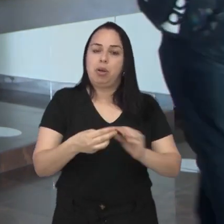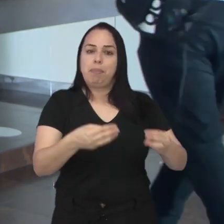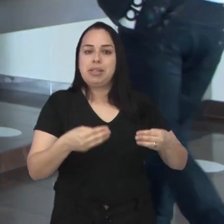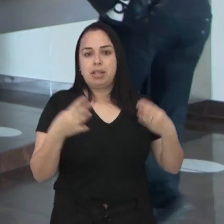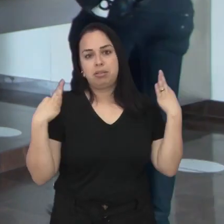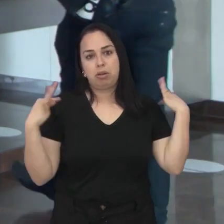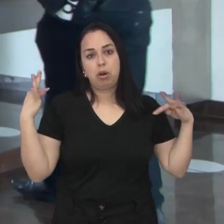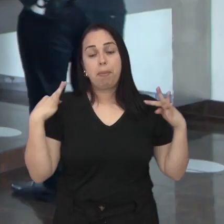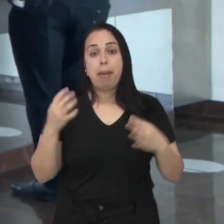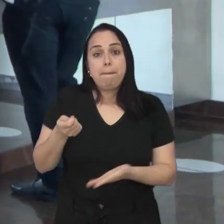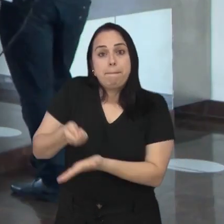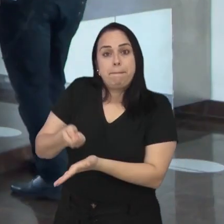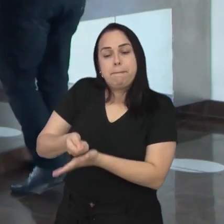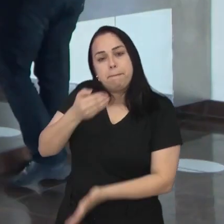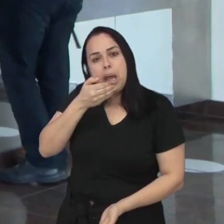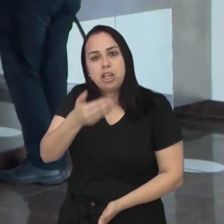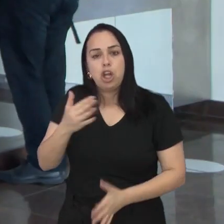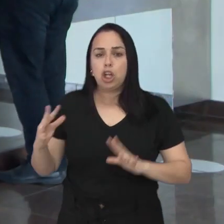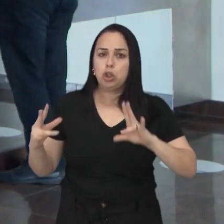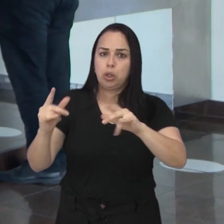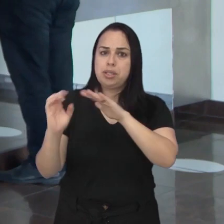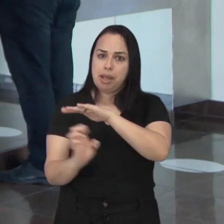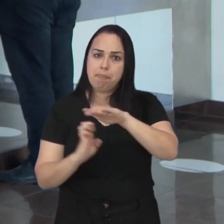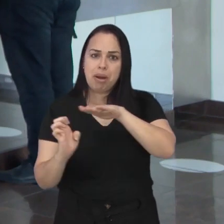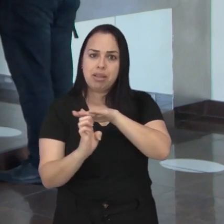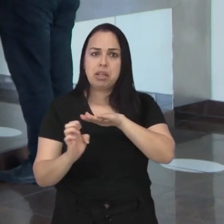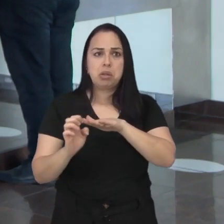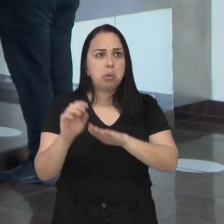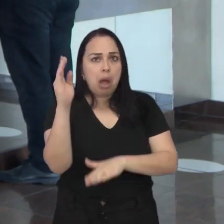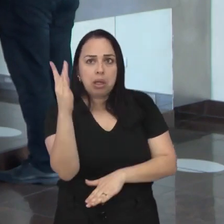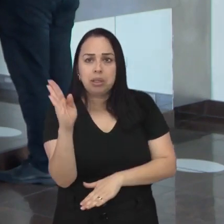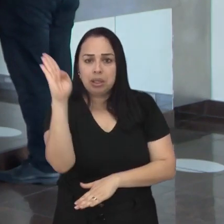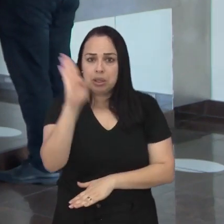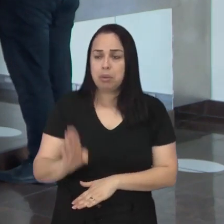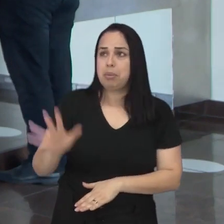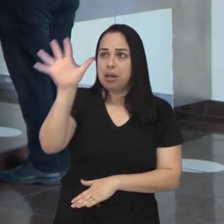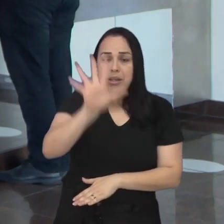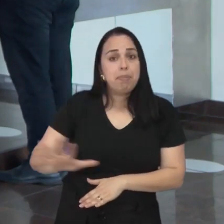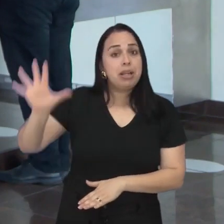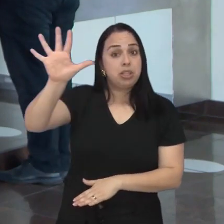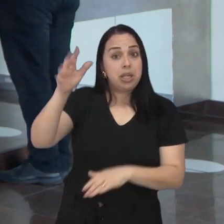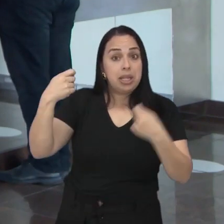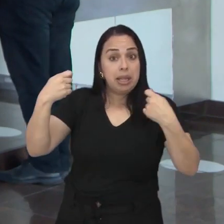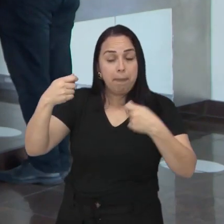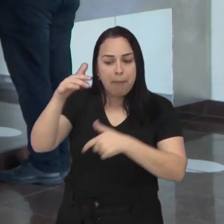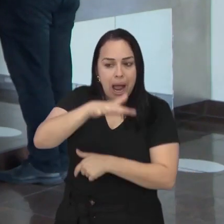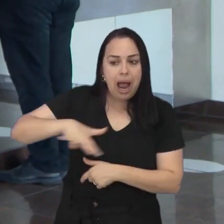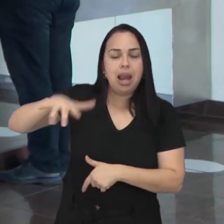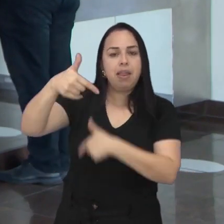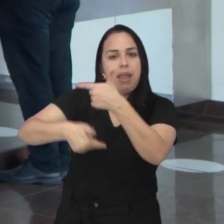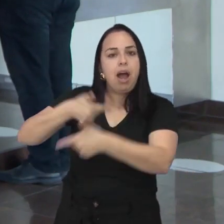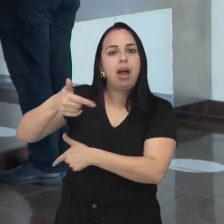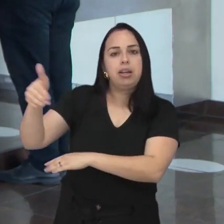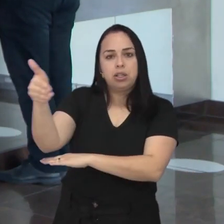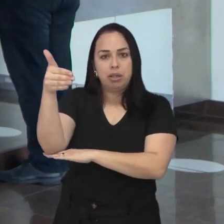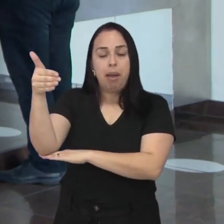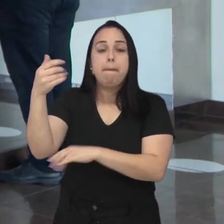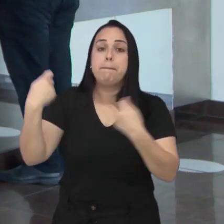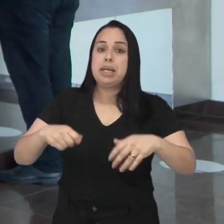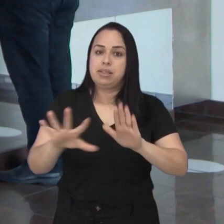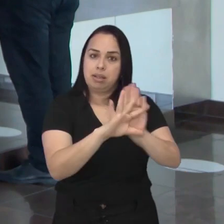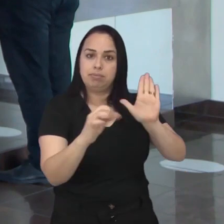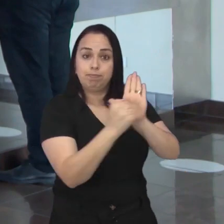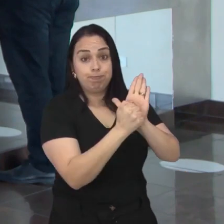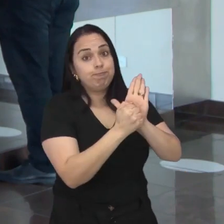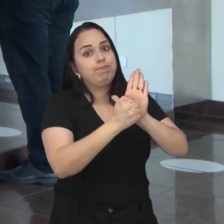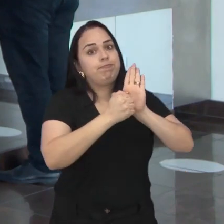seja, o Ministério do Turismo exige que todas as empresas do país que trabalham com hospedagem estejam